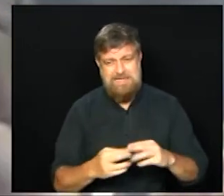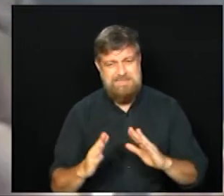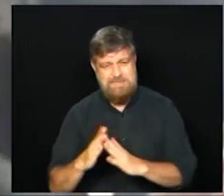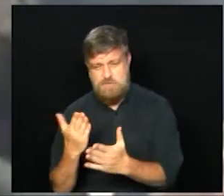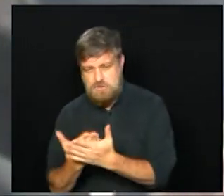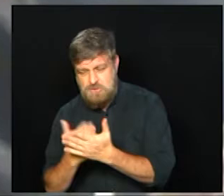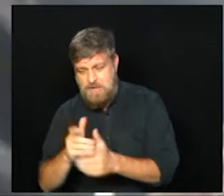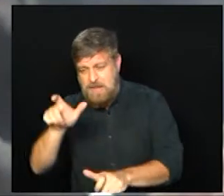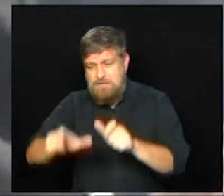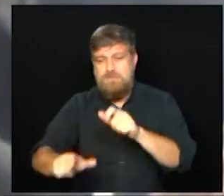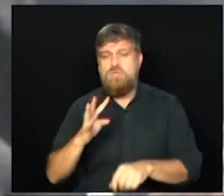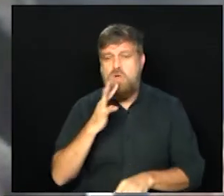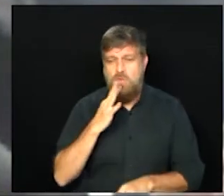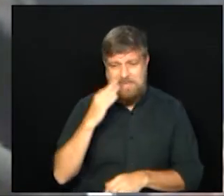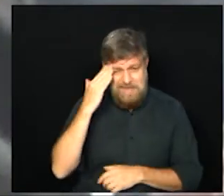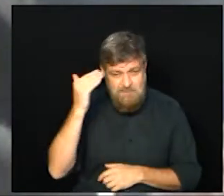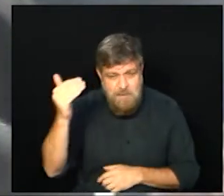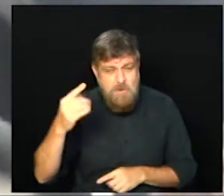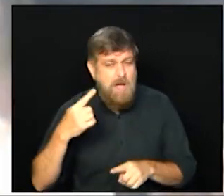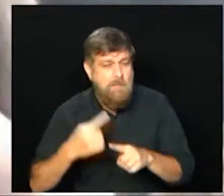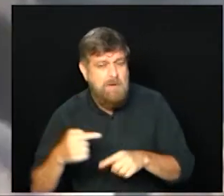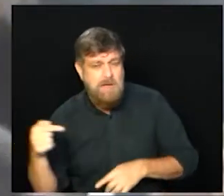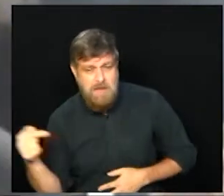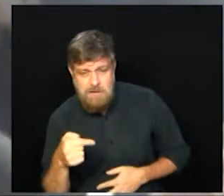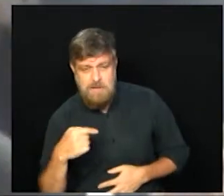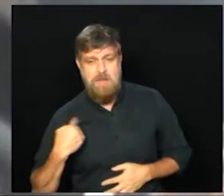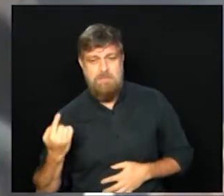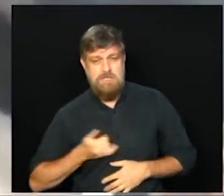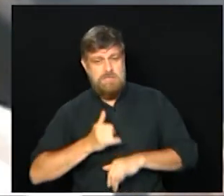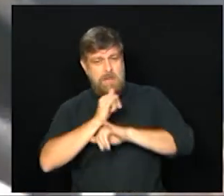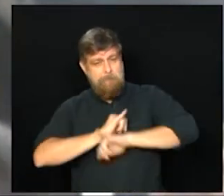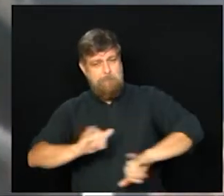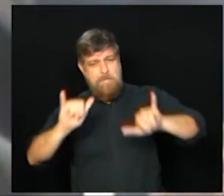pessoas conhecem por quê? Porque a gente vai estar dando